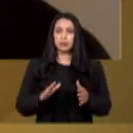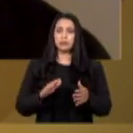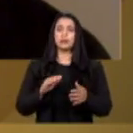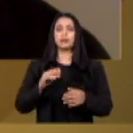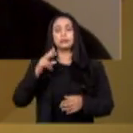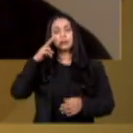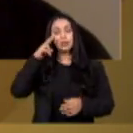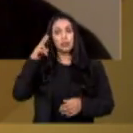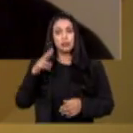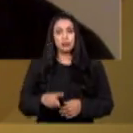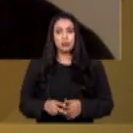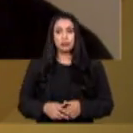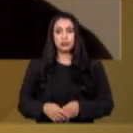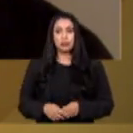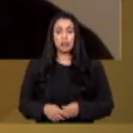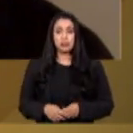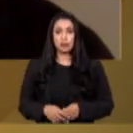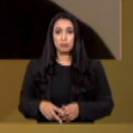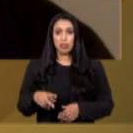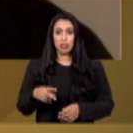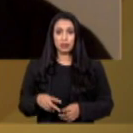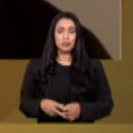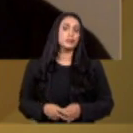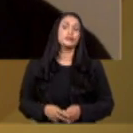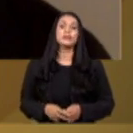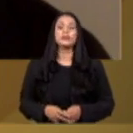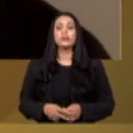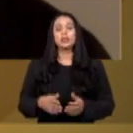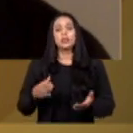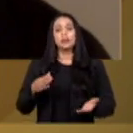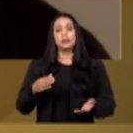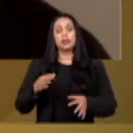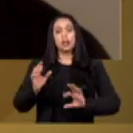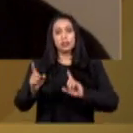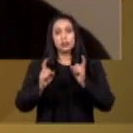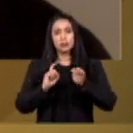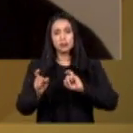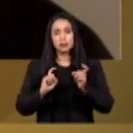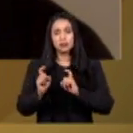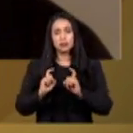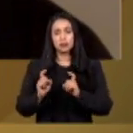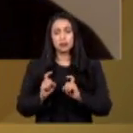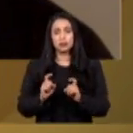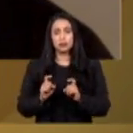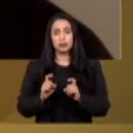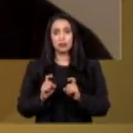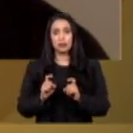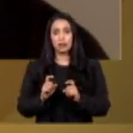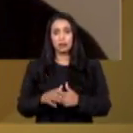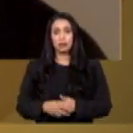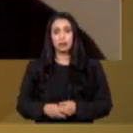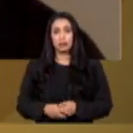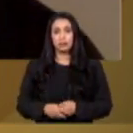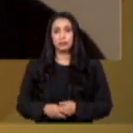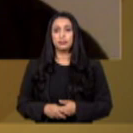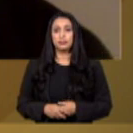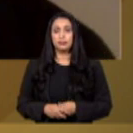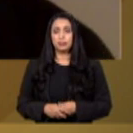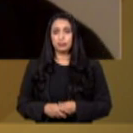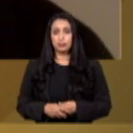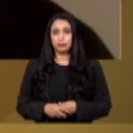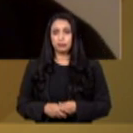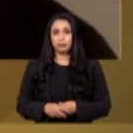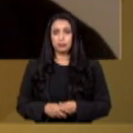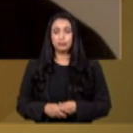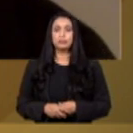atenção poder estar bloquear bens particulares contratam com a administração pública em todo